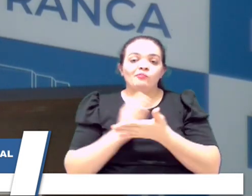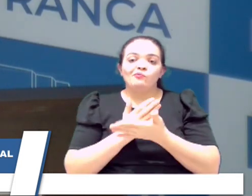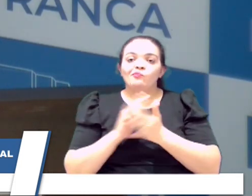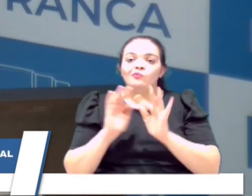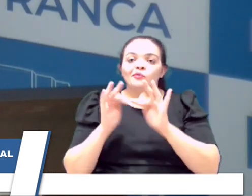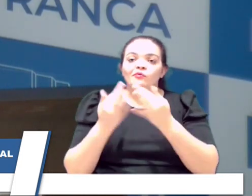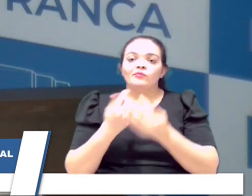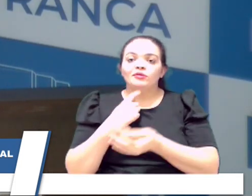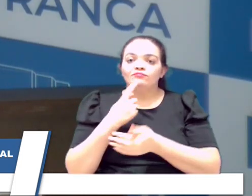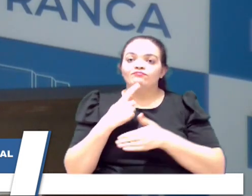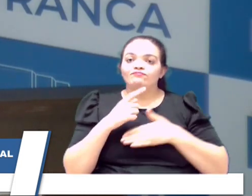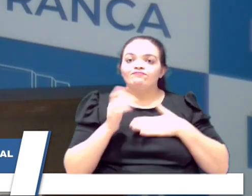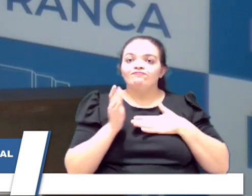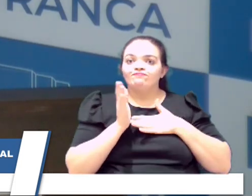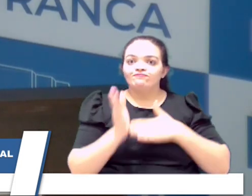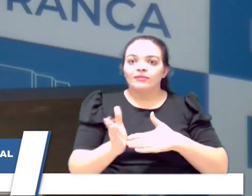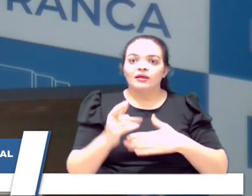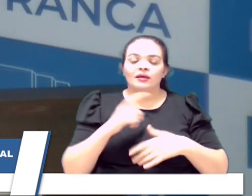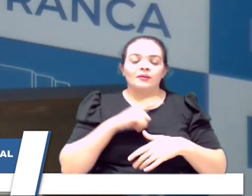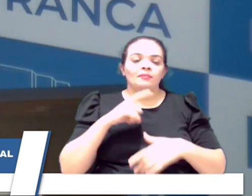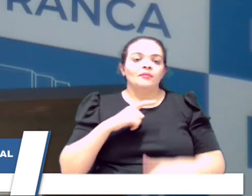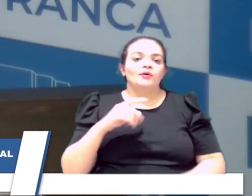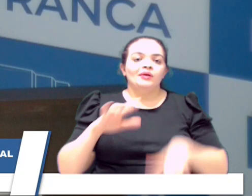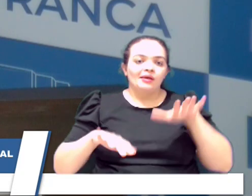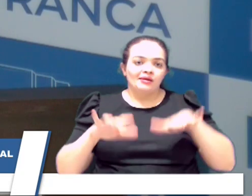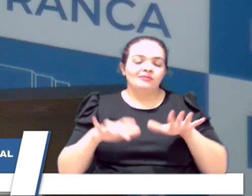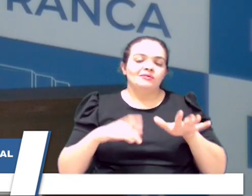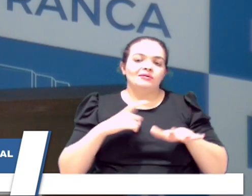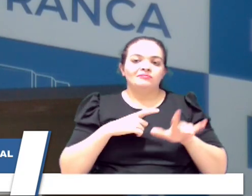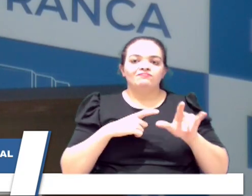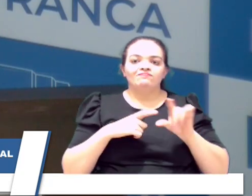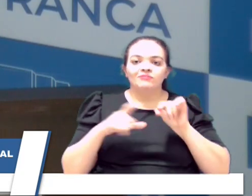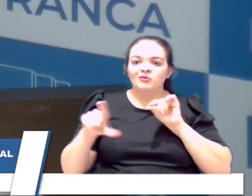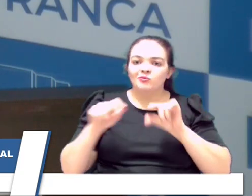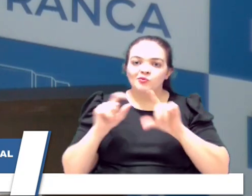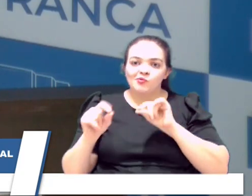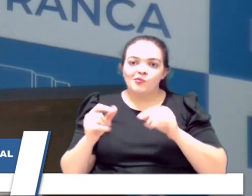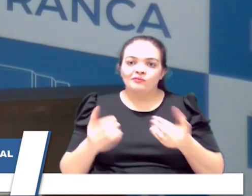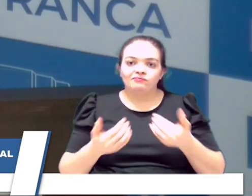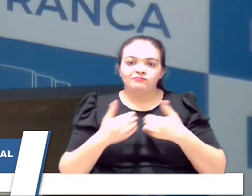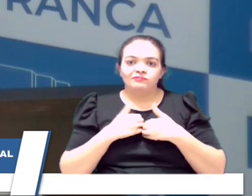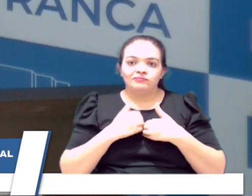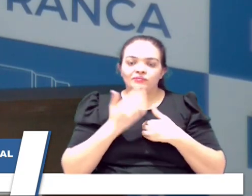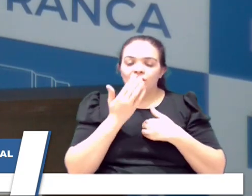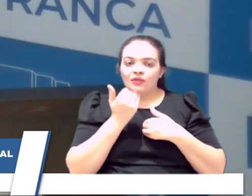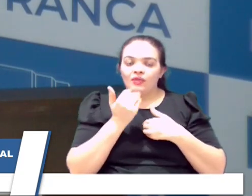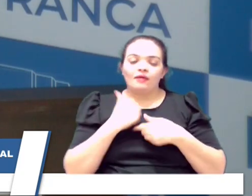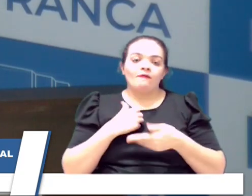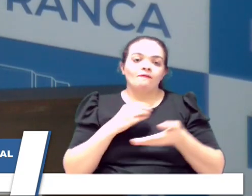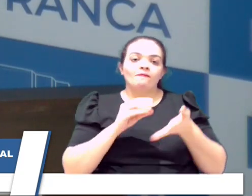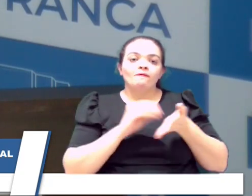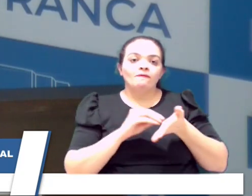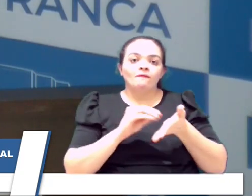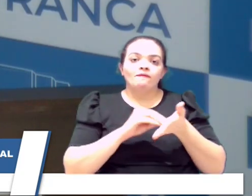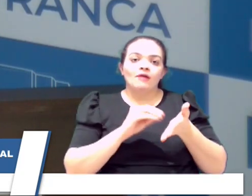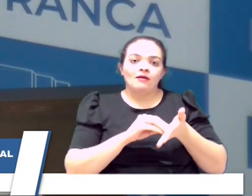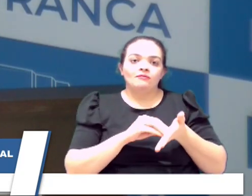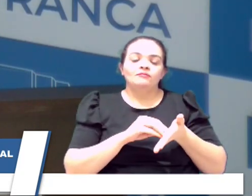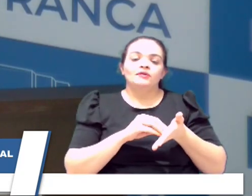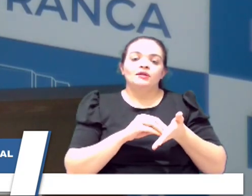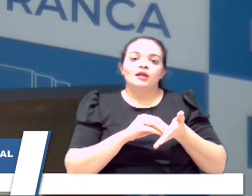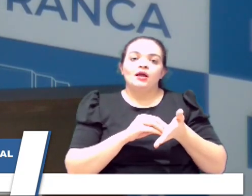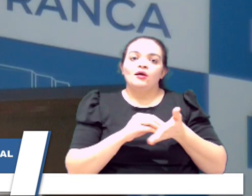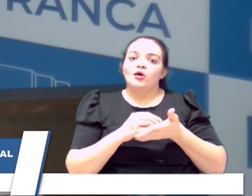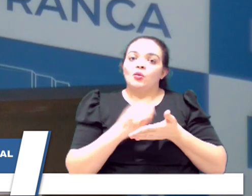por conta dessas crianças terem essa seletividade. E aí, com essa falta de uma dieta adequada, muitas vezes essas crianças